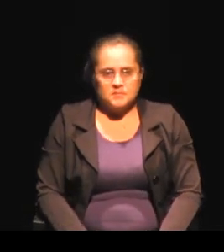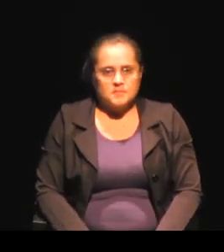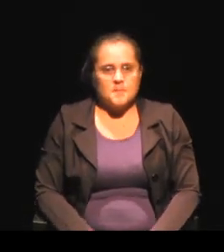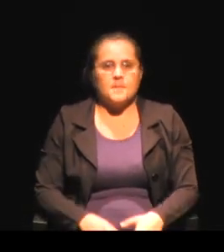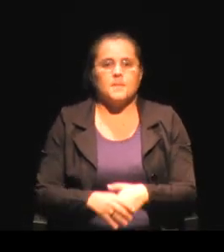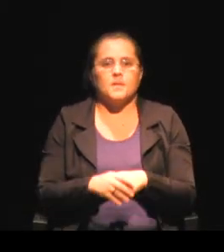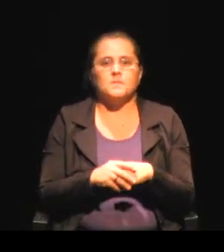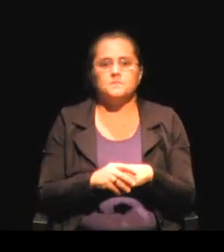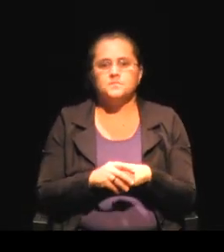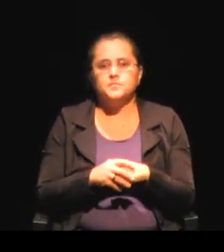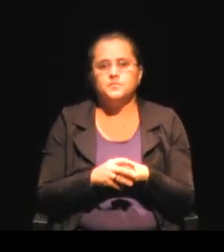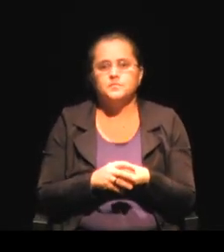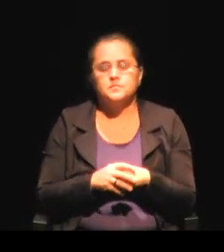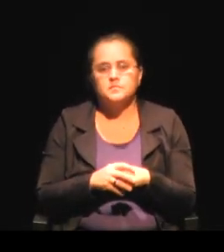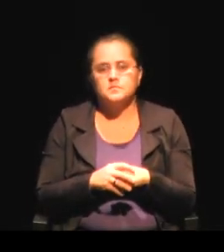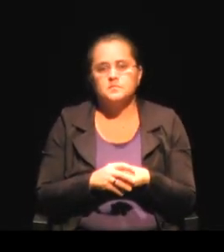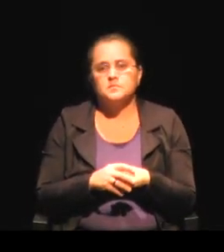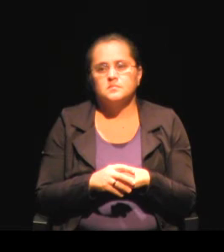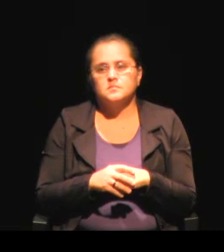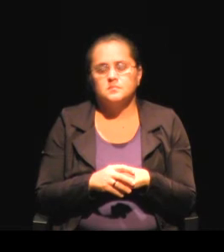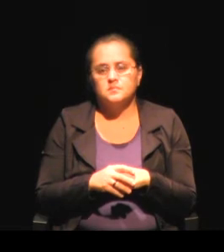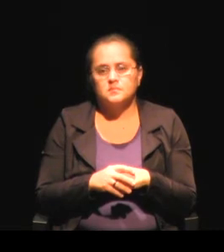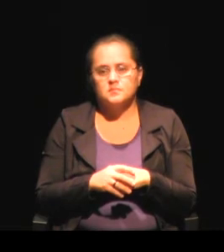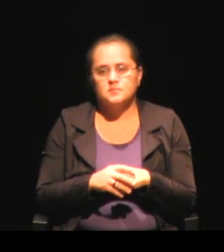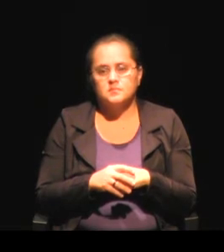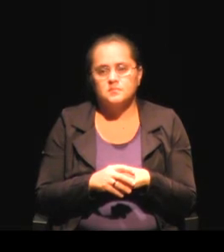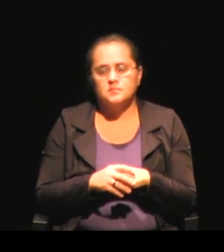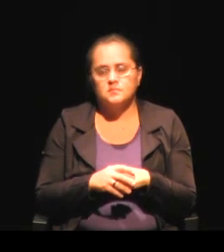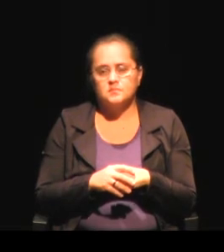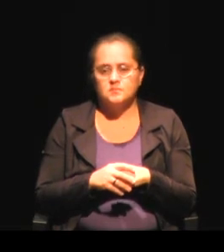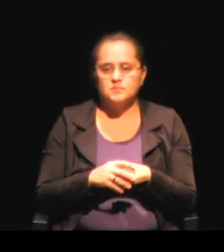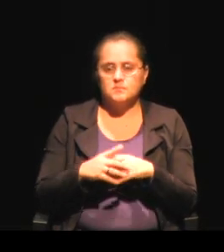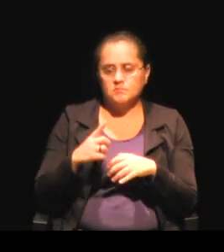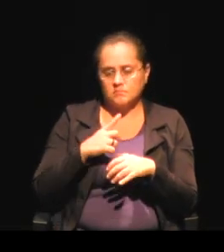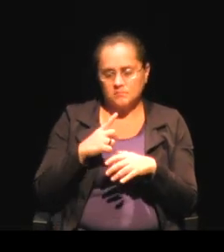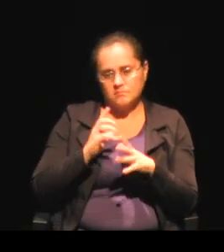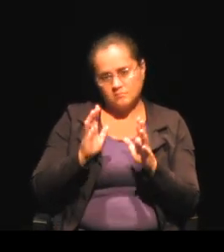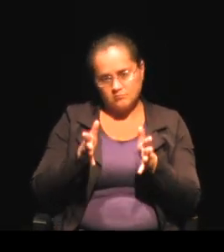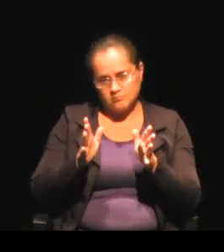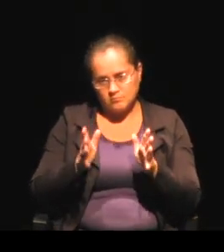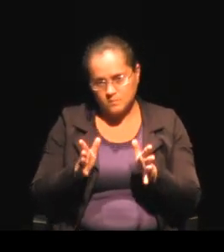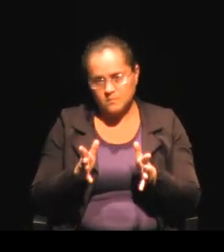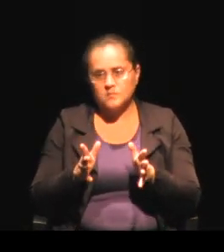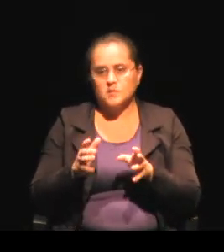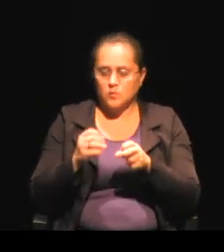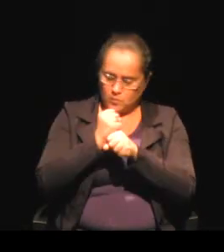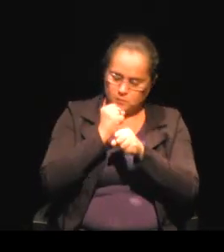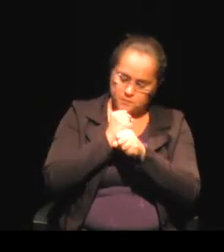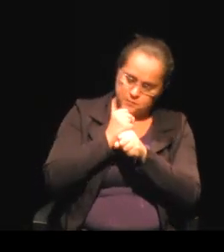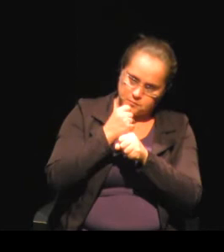toda maneira, o projeto que está construído está lá, sempre ofertando esse vazio, sugerindo